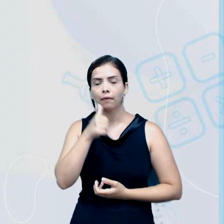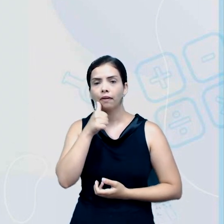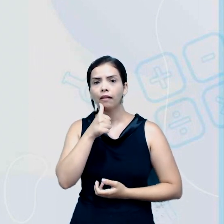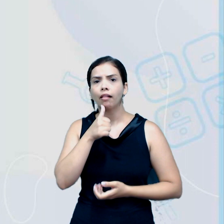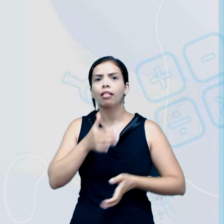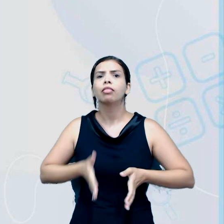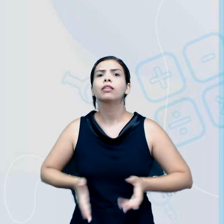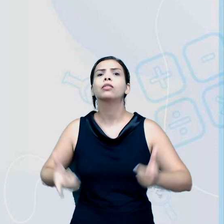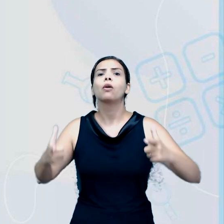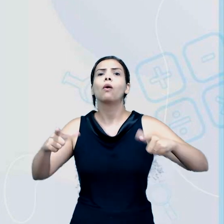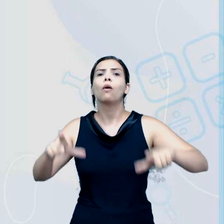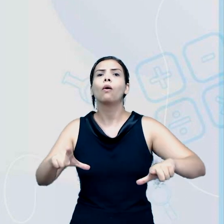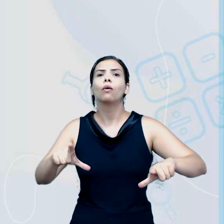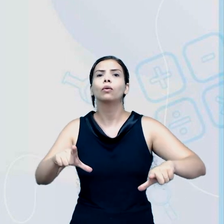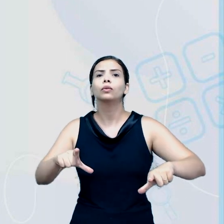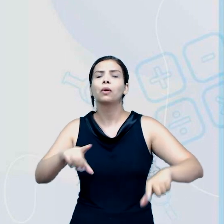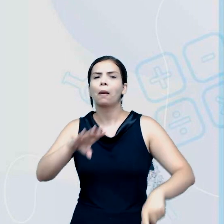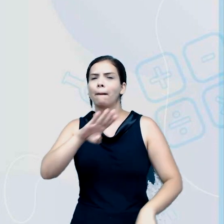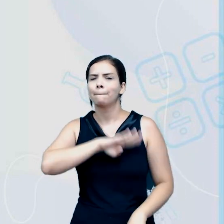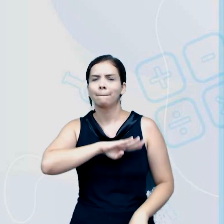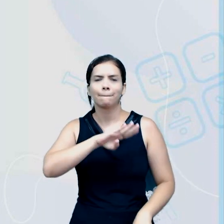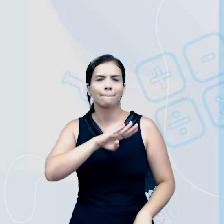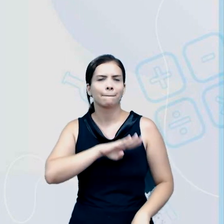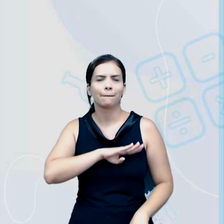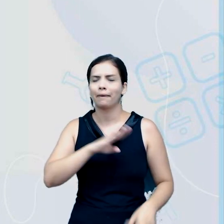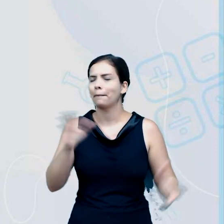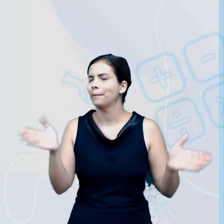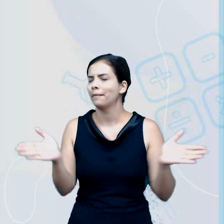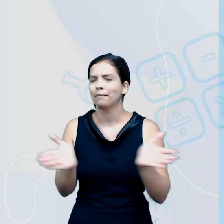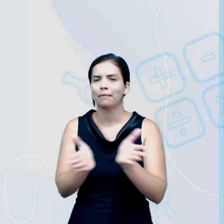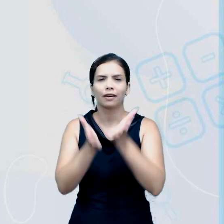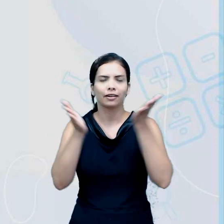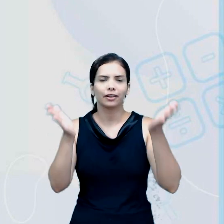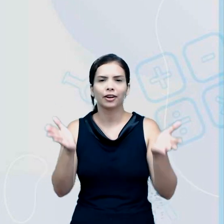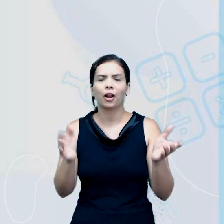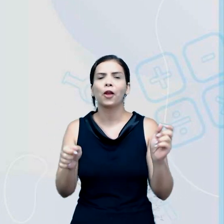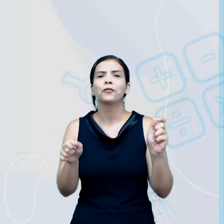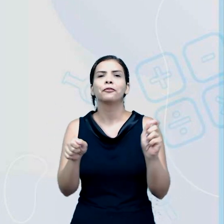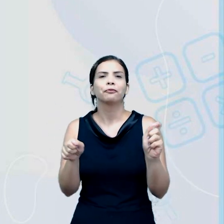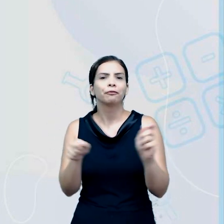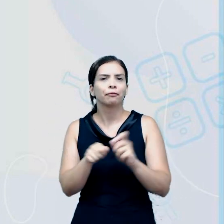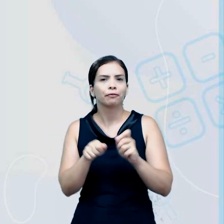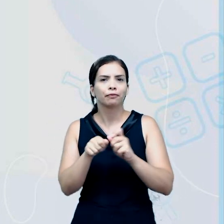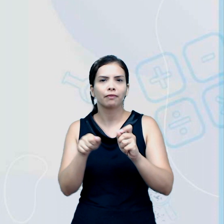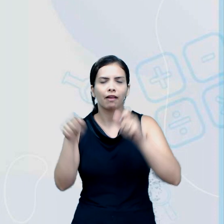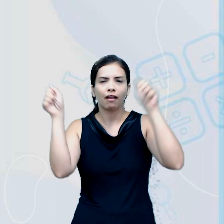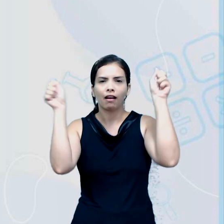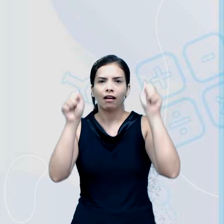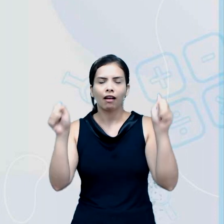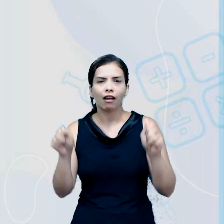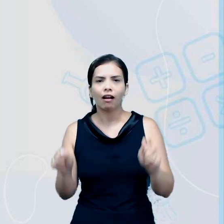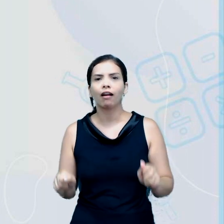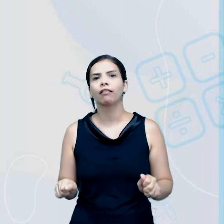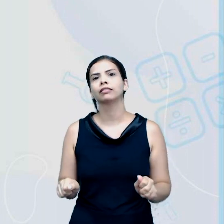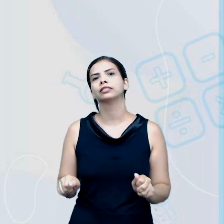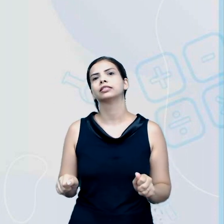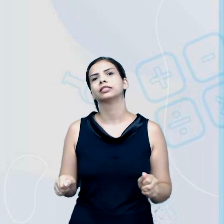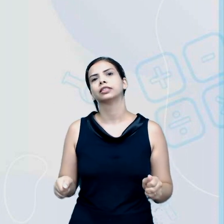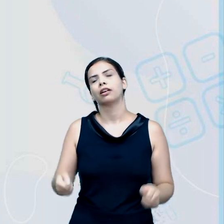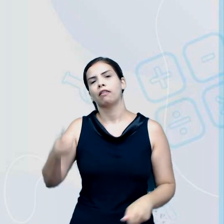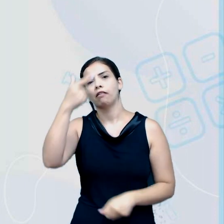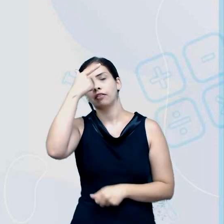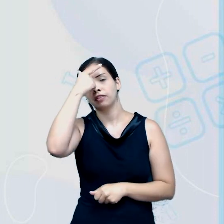de Belém do Pará maravilhosa ela fez educação artística na Universidade do Amazonas